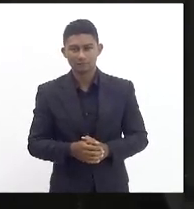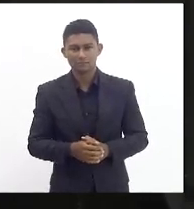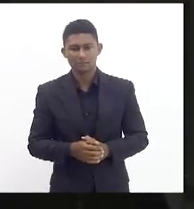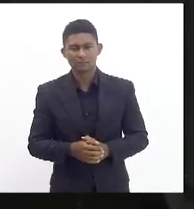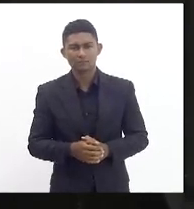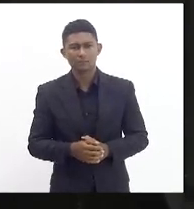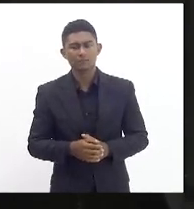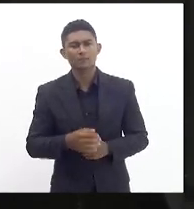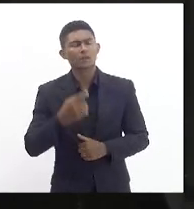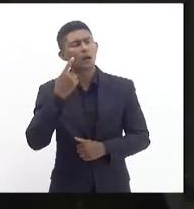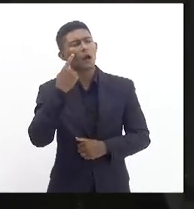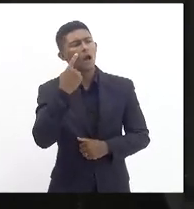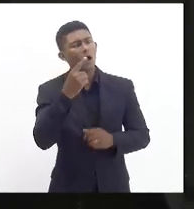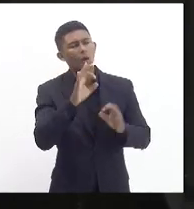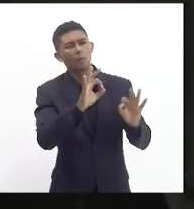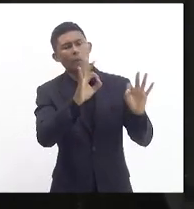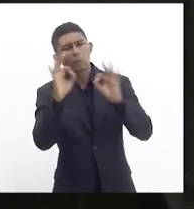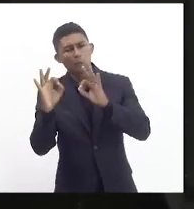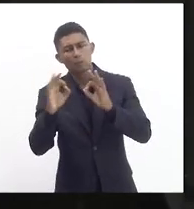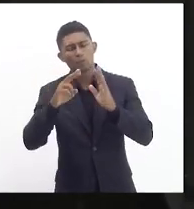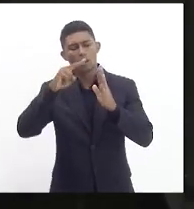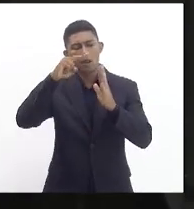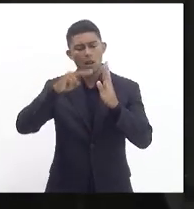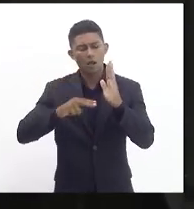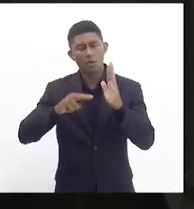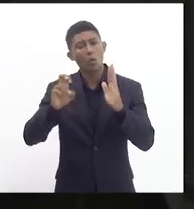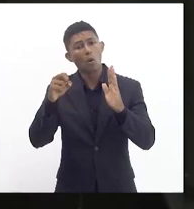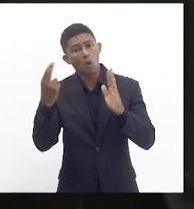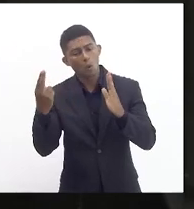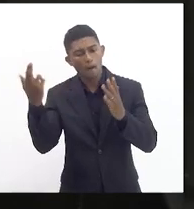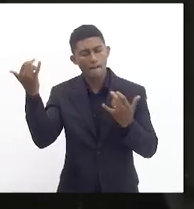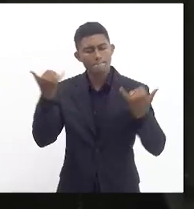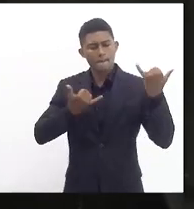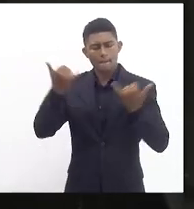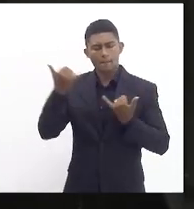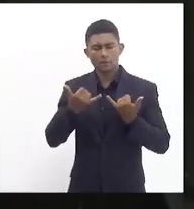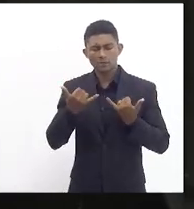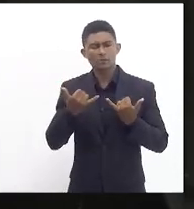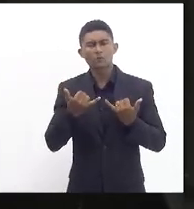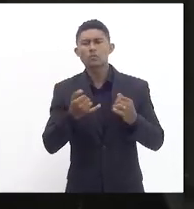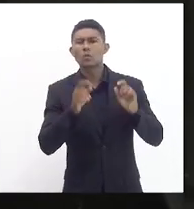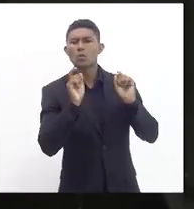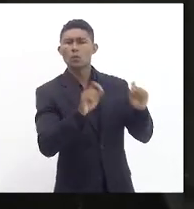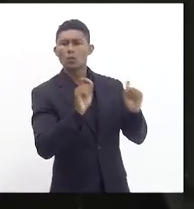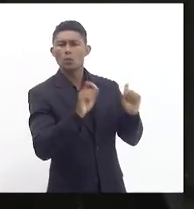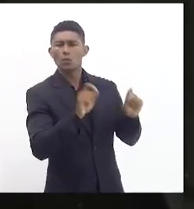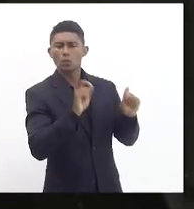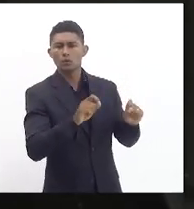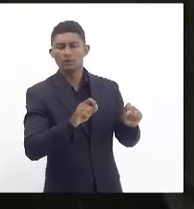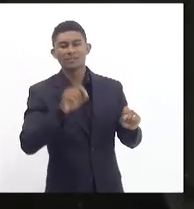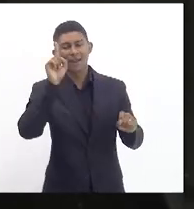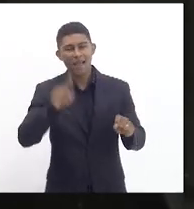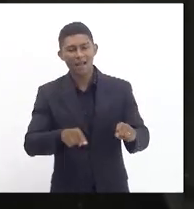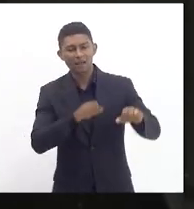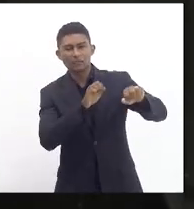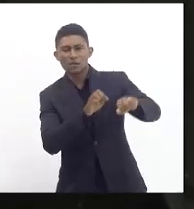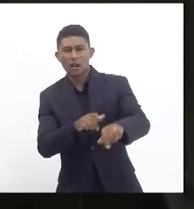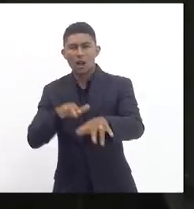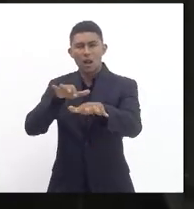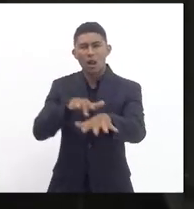assistiram, leram ou ouviram falar do último desfile do